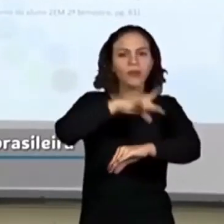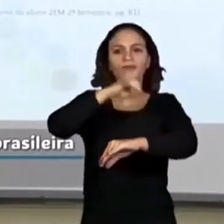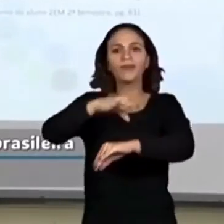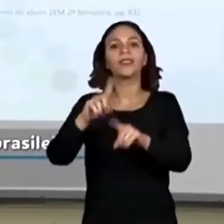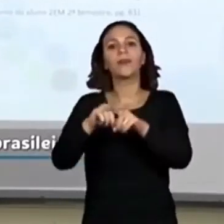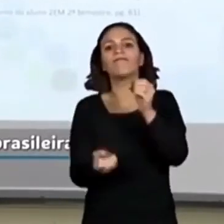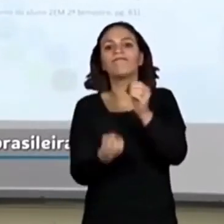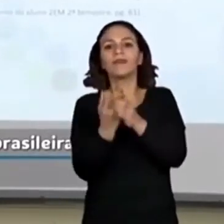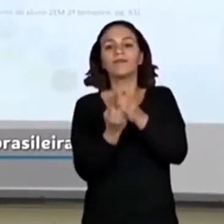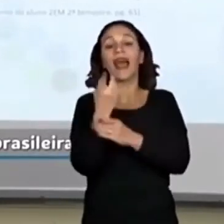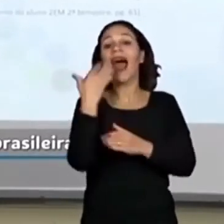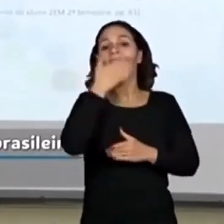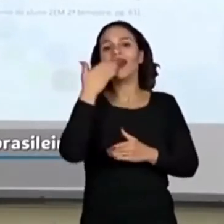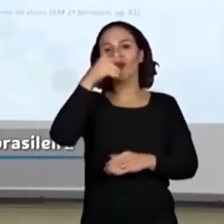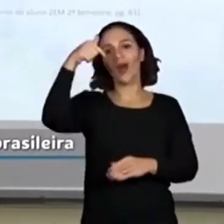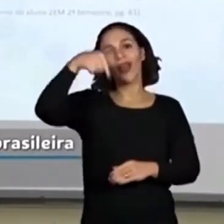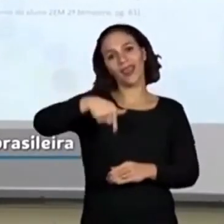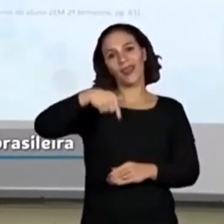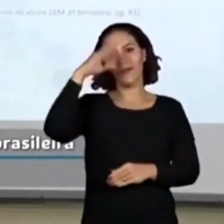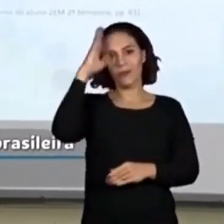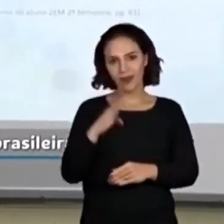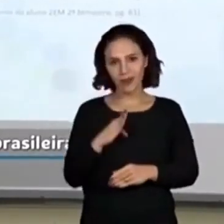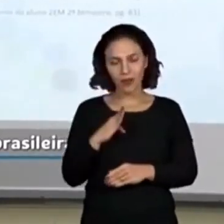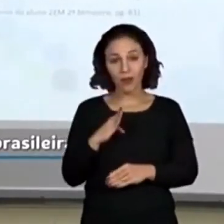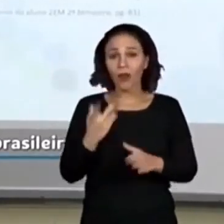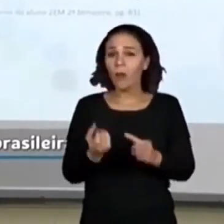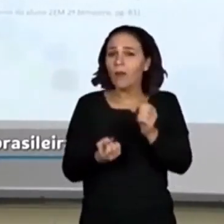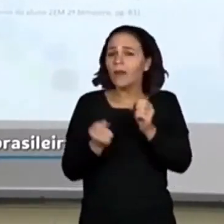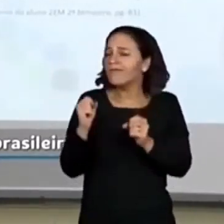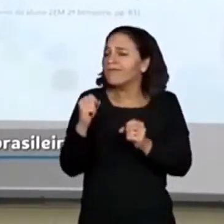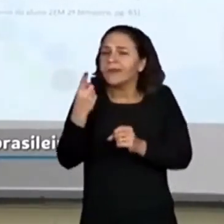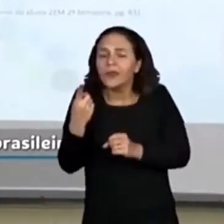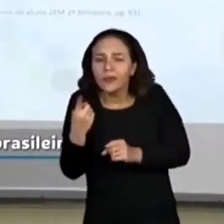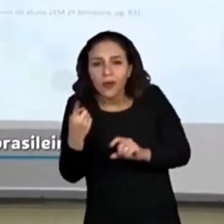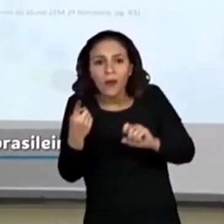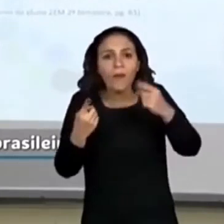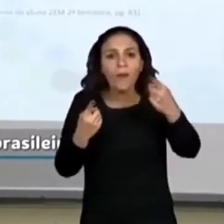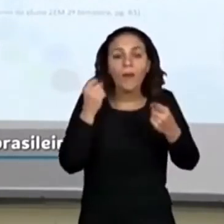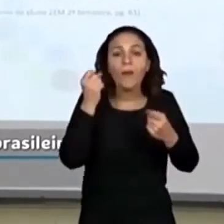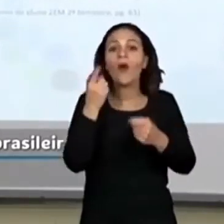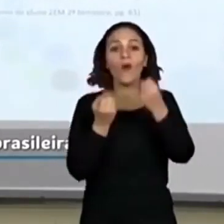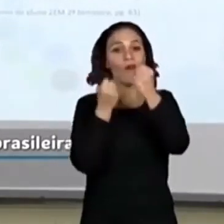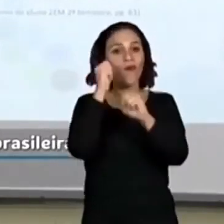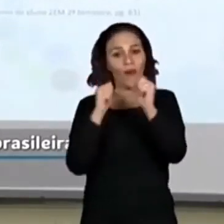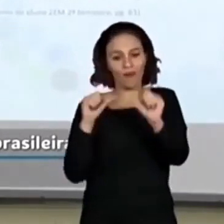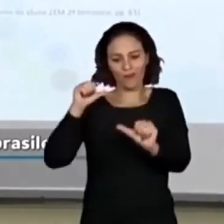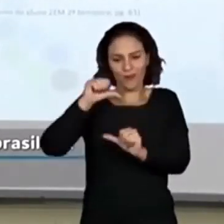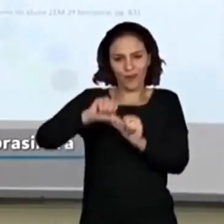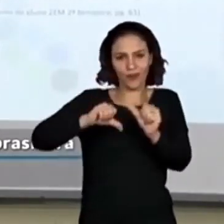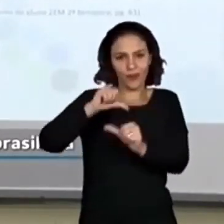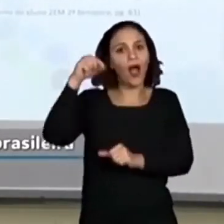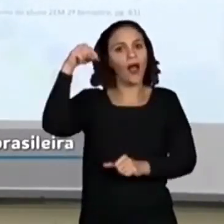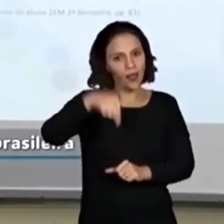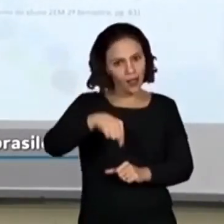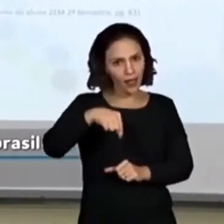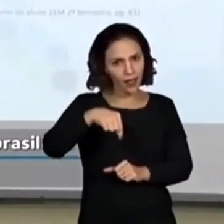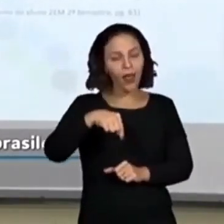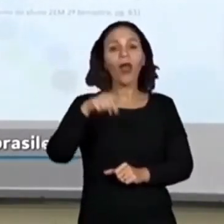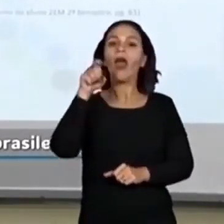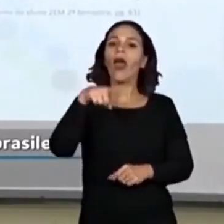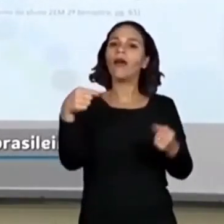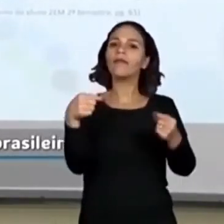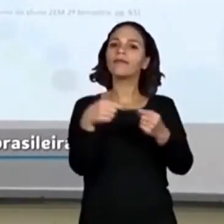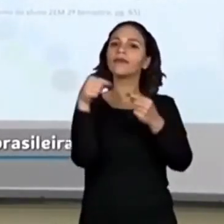produzir o açúcar. Então, as primeiras indústrias, vamos dizer assim, de transformação que existiram aqui,